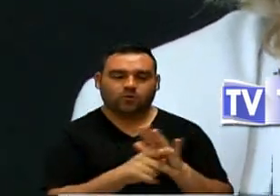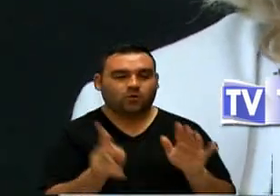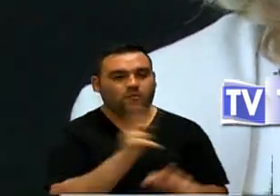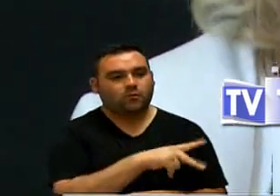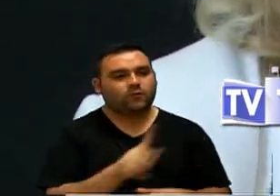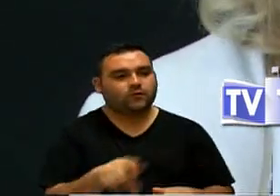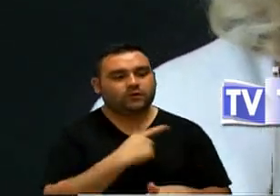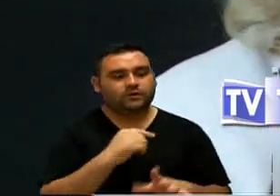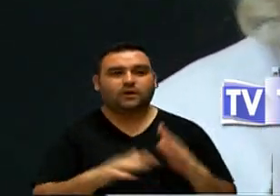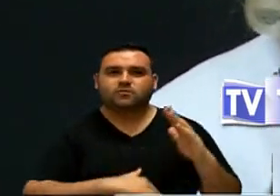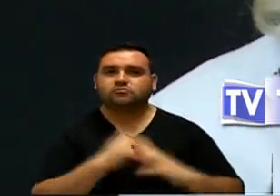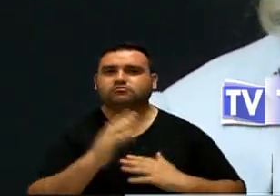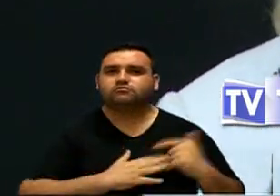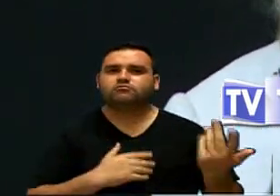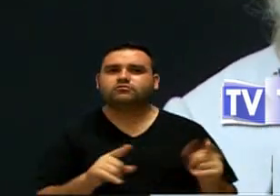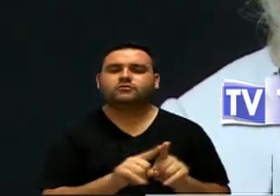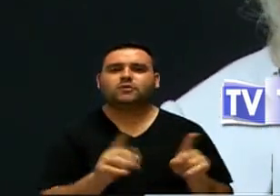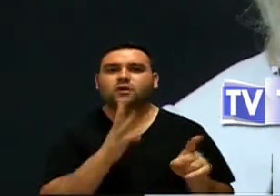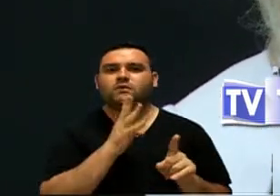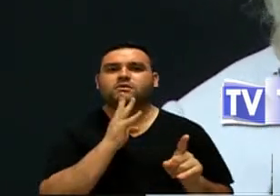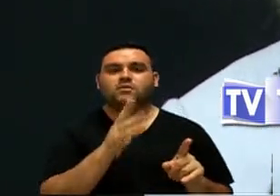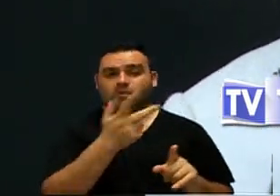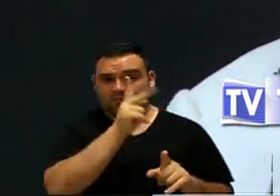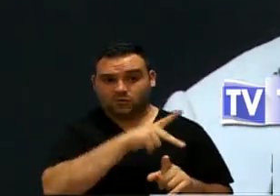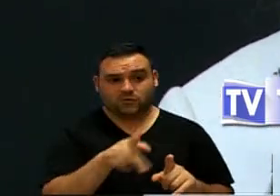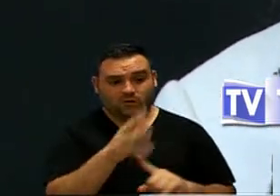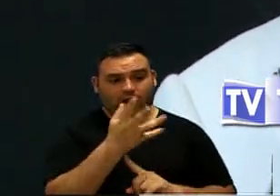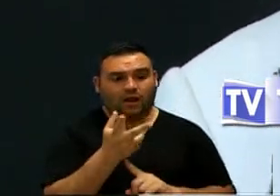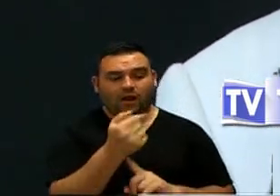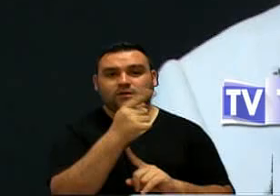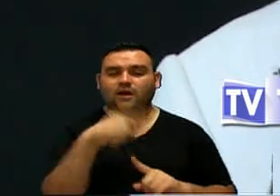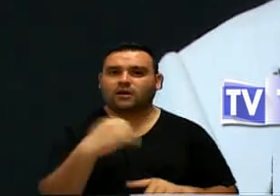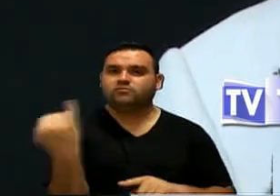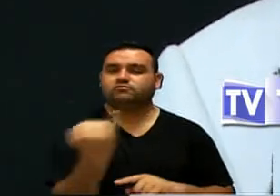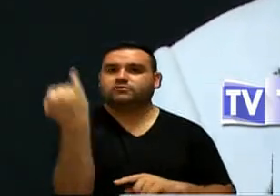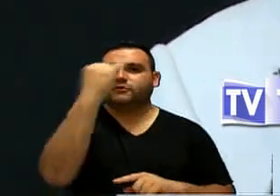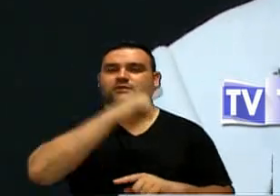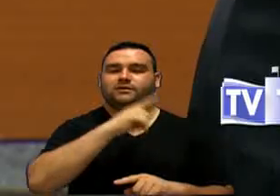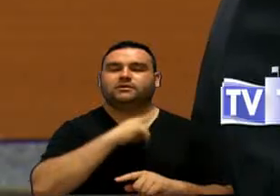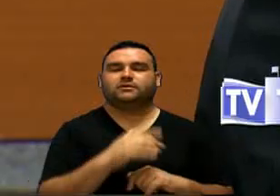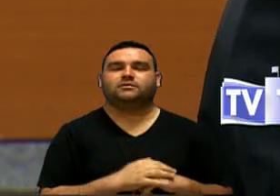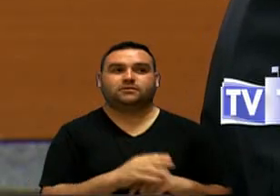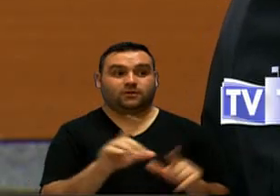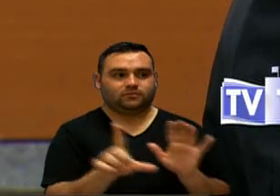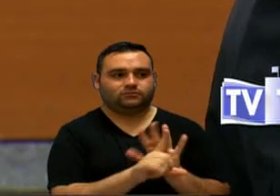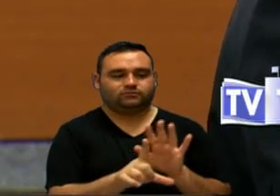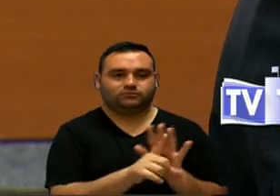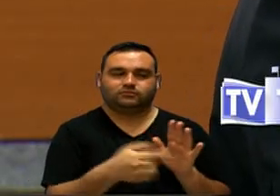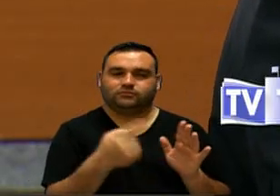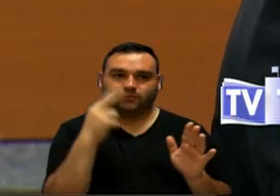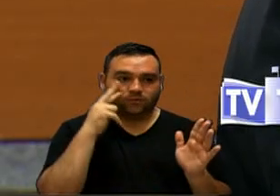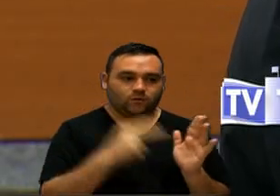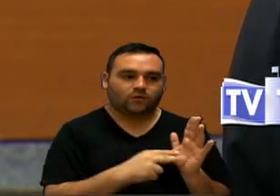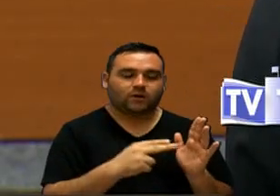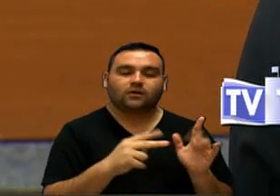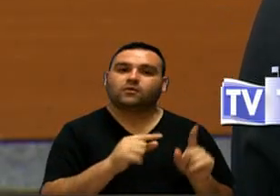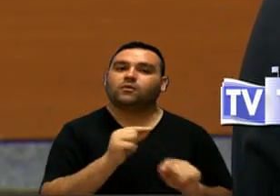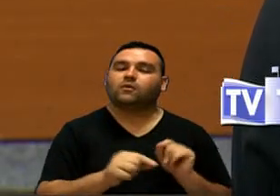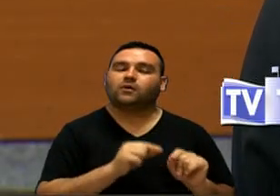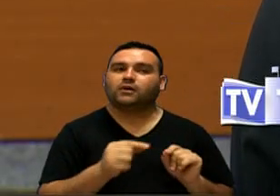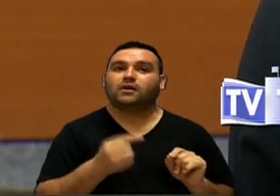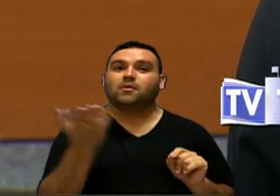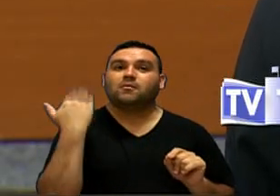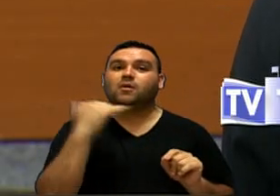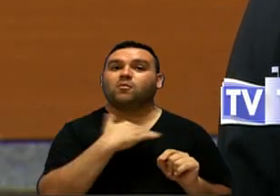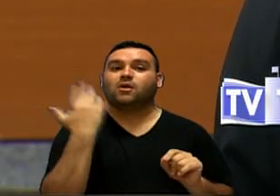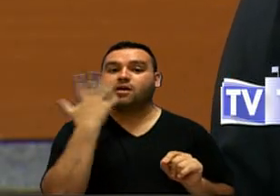professor. Eu revoguei, Renan. Tem o conhecimento, professor de arte, seria extremamente importante. Pode pegar essa lei, você vai ler, sim, que eu fiz justamente quando